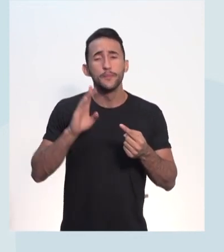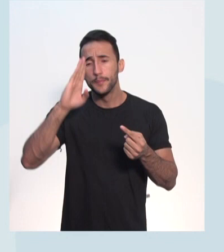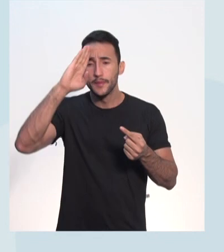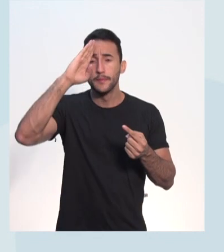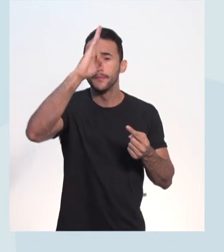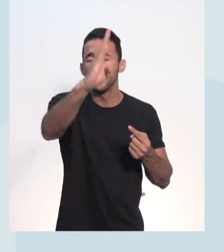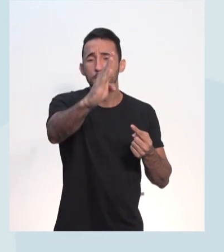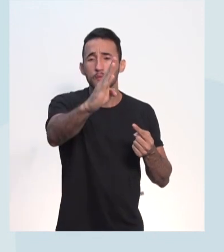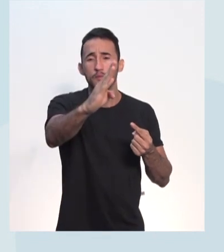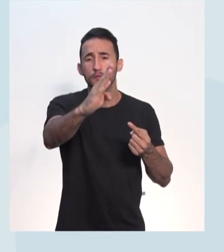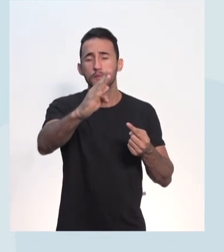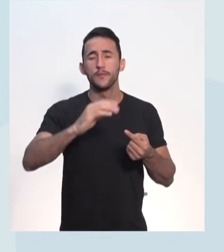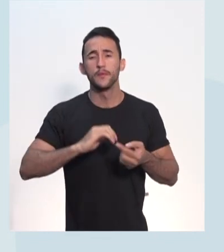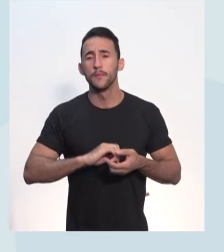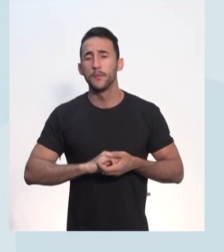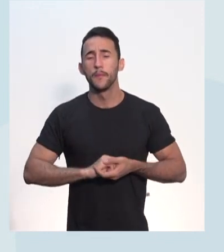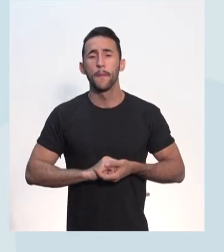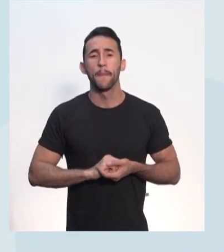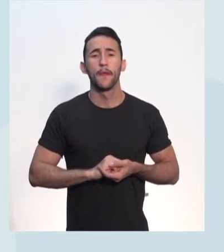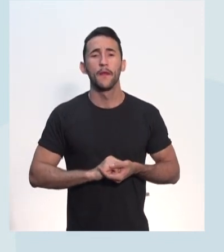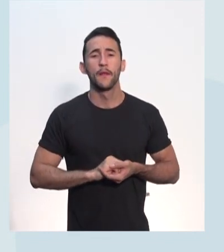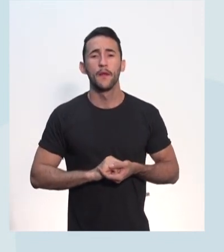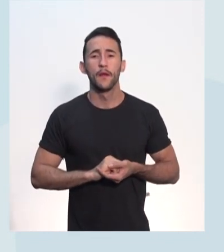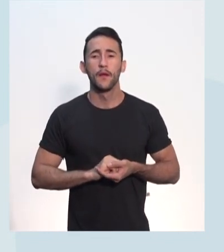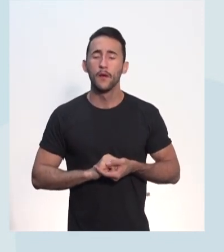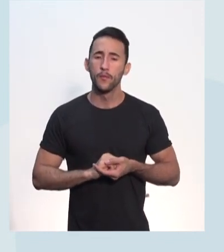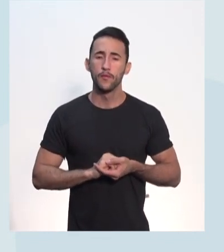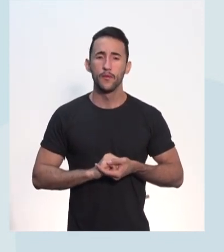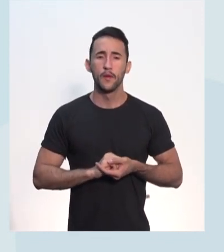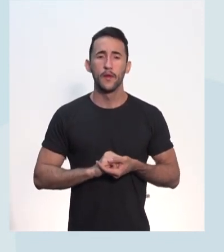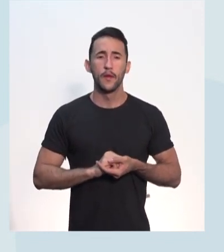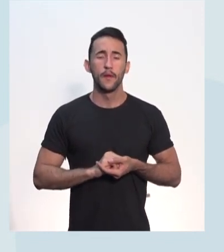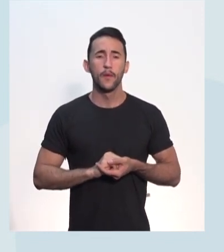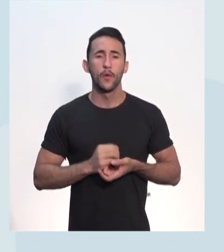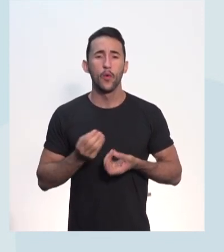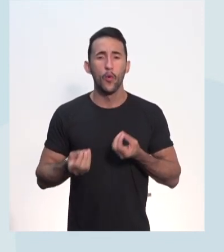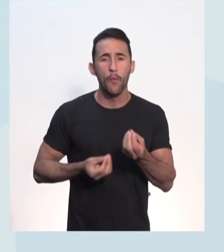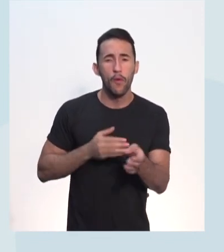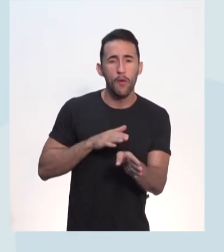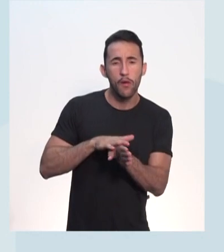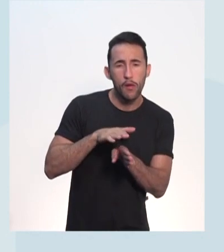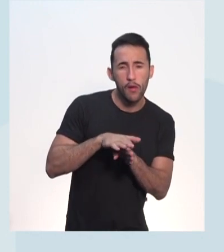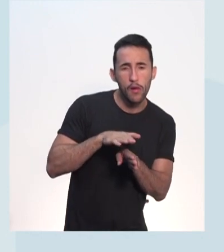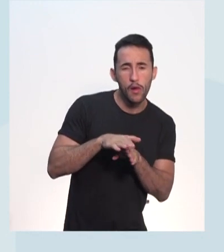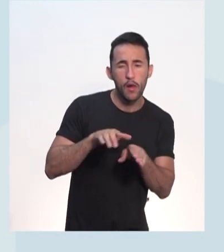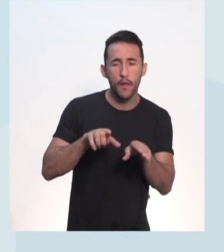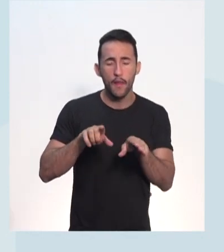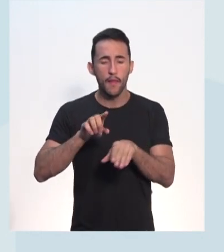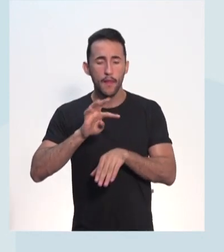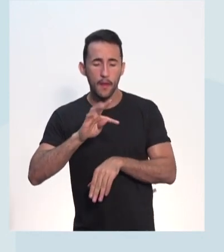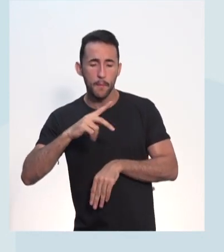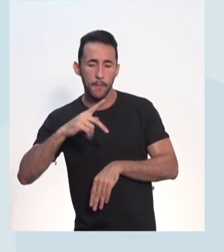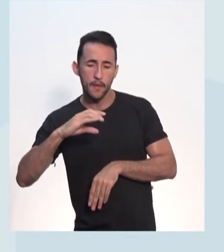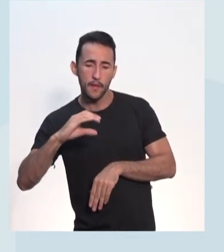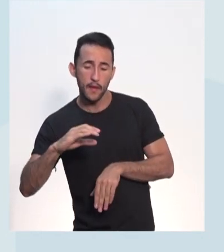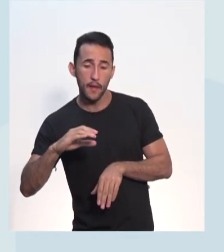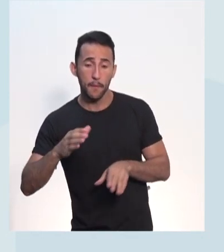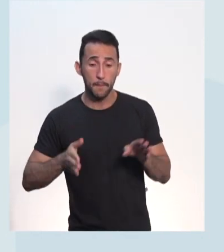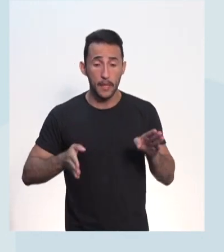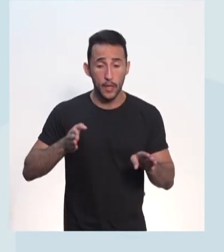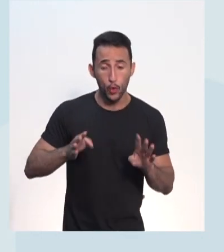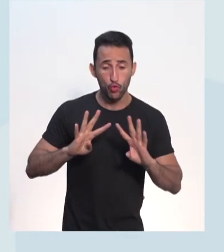destacamos aí como serão realizadas as orientações a respeito da realização da ATPC durante esse período